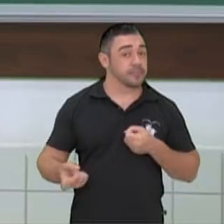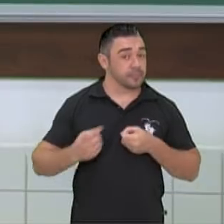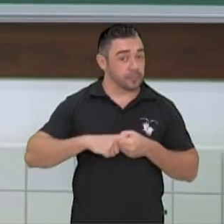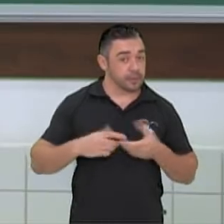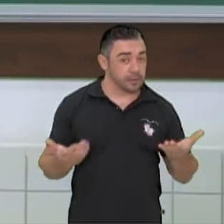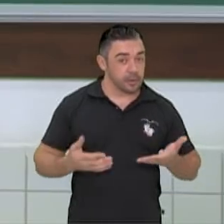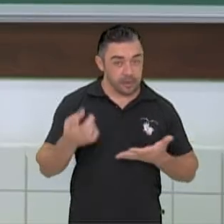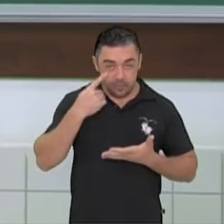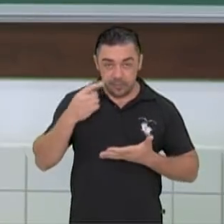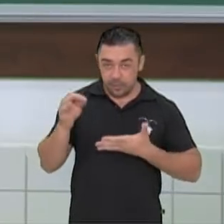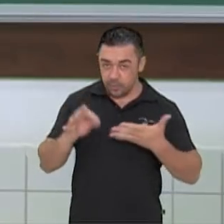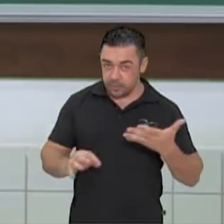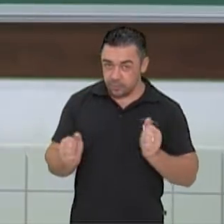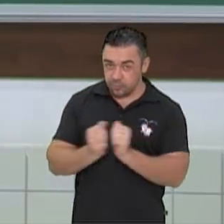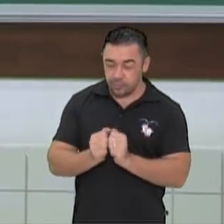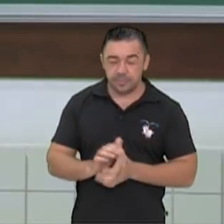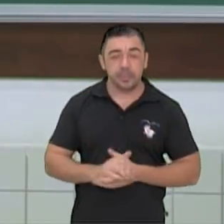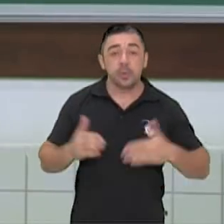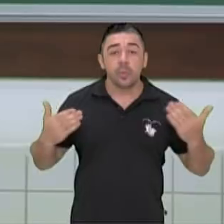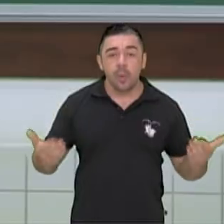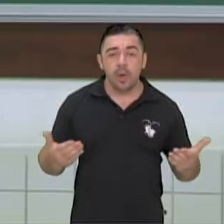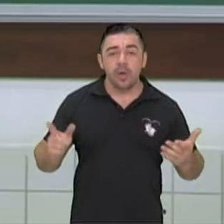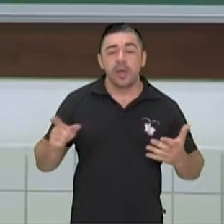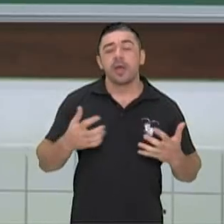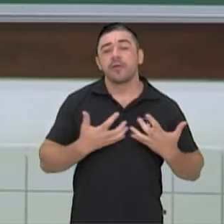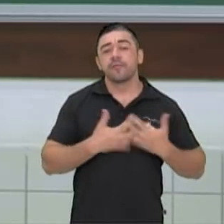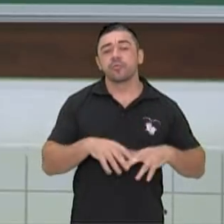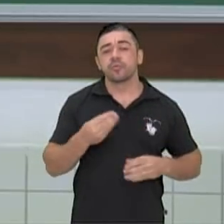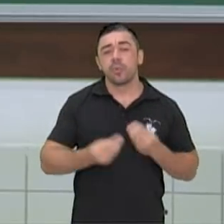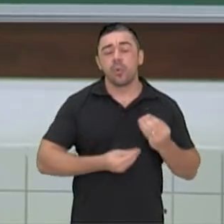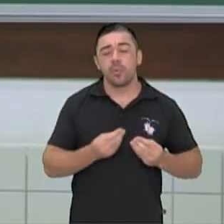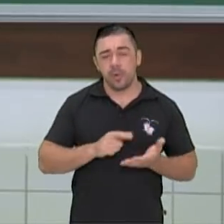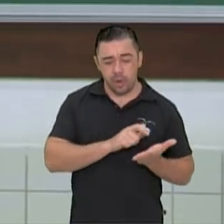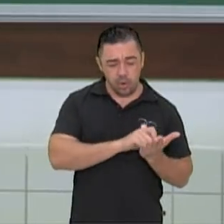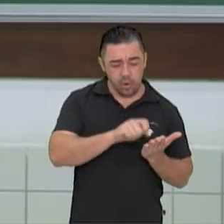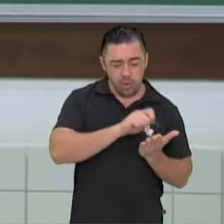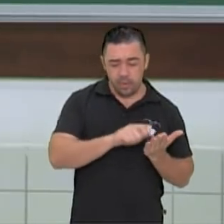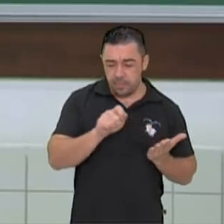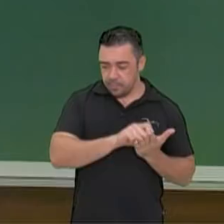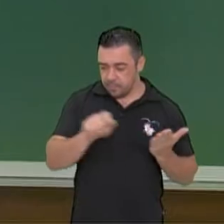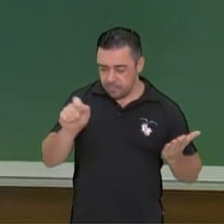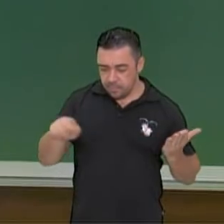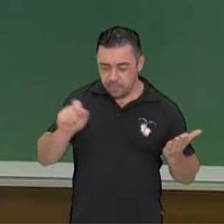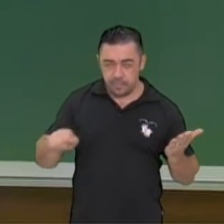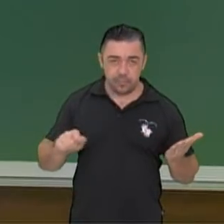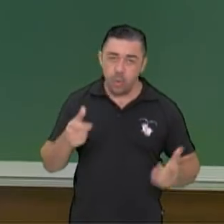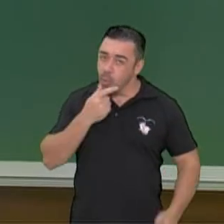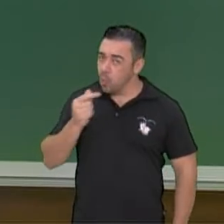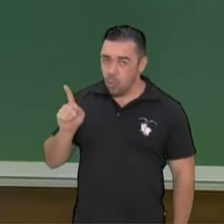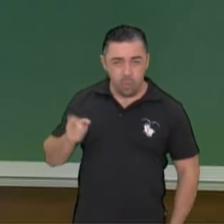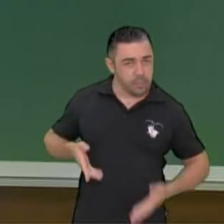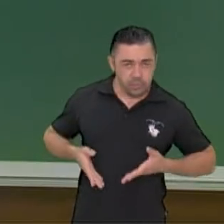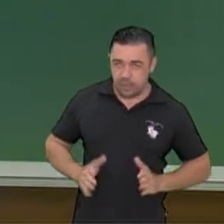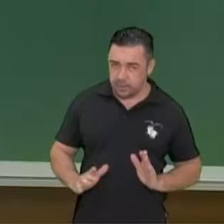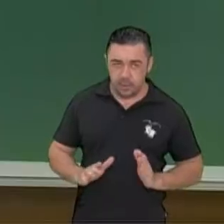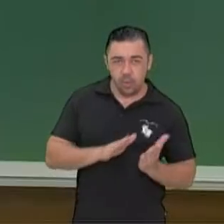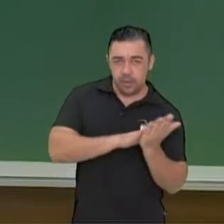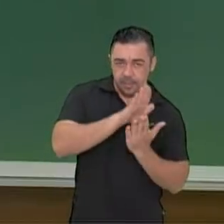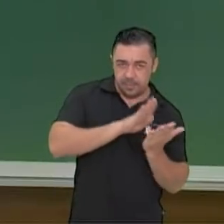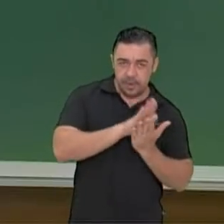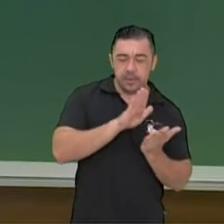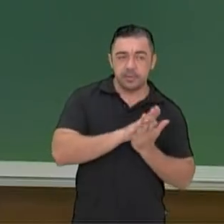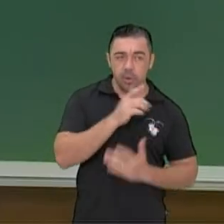Voltei? Vamos corrigir juntos. Qual que era a função dos copistas, professor? Pô, Gutenberg não nasceu, ainda brinquei com vocês sobre